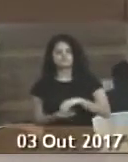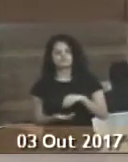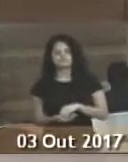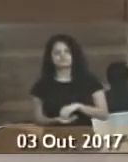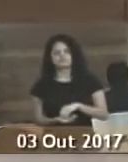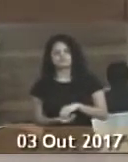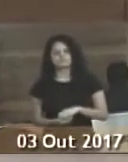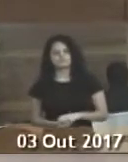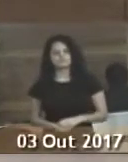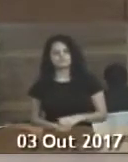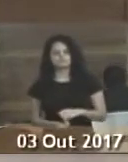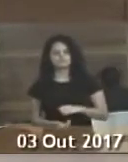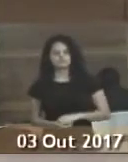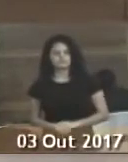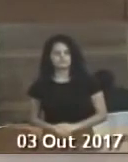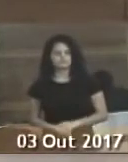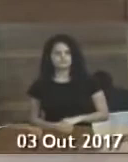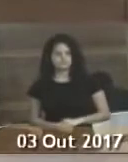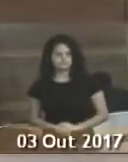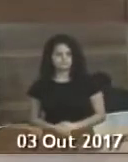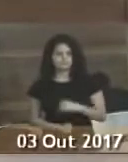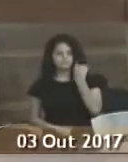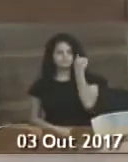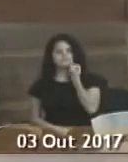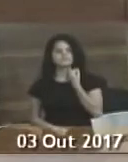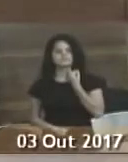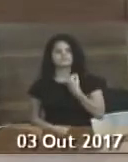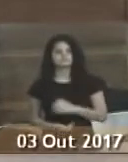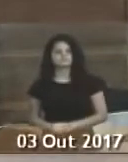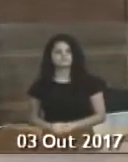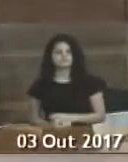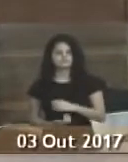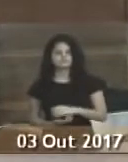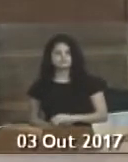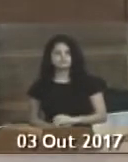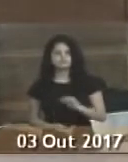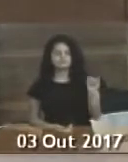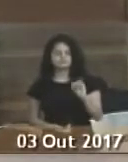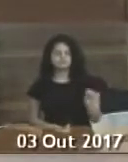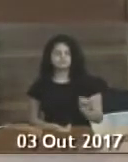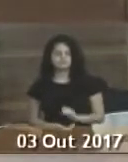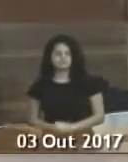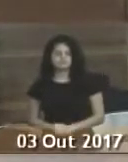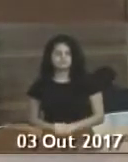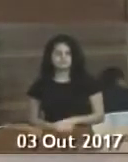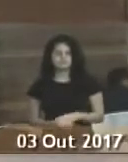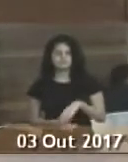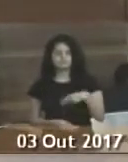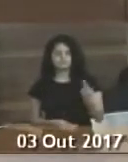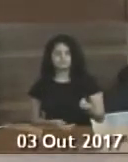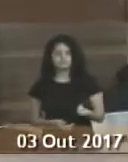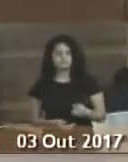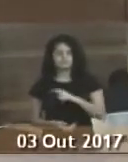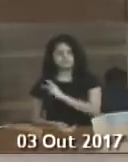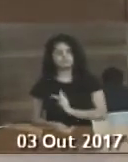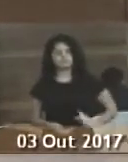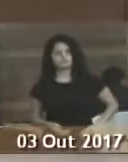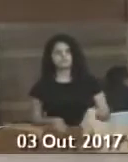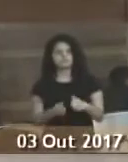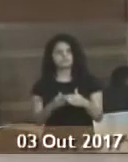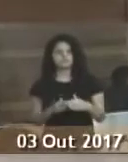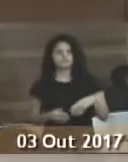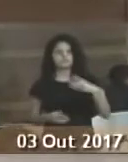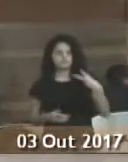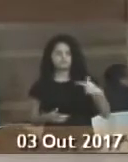vereadores Jane Roseli Veiga e José Augusto de Araújo Vieira, o Zé Augusto. Em seguida, o senhor presidente solicitou ao